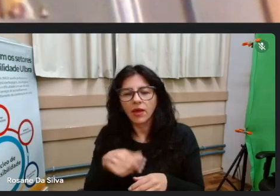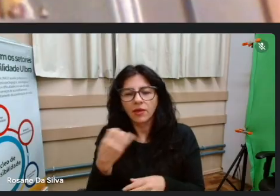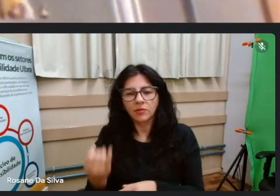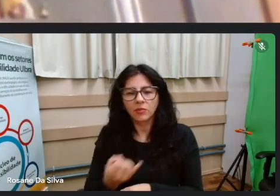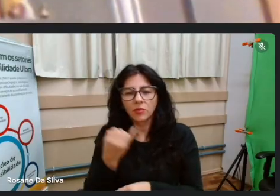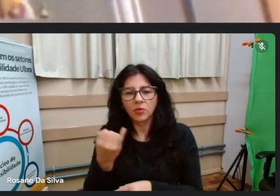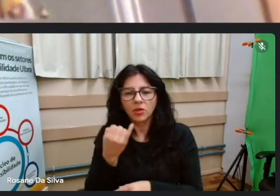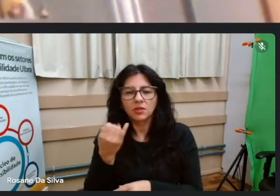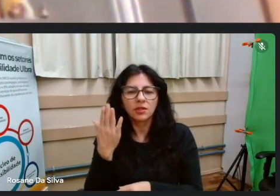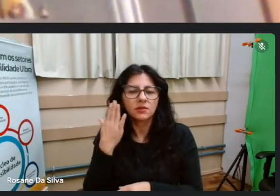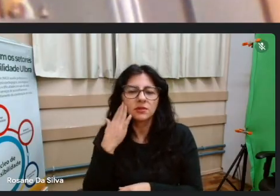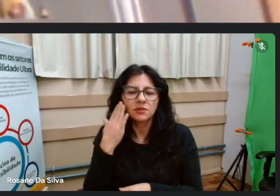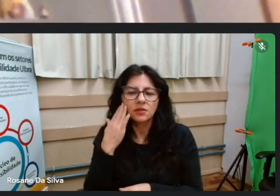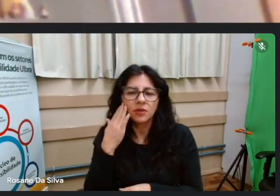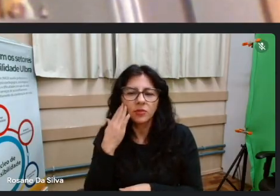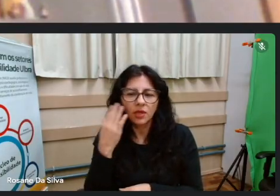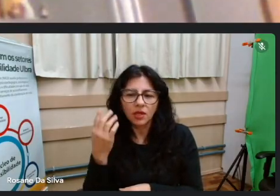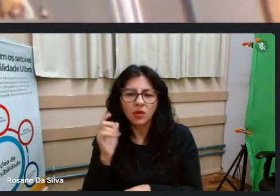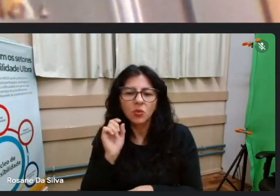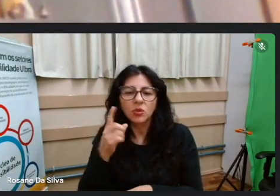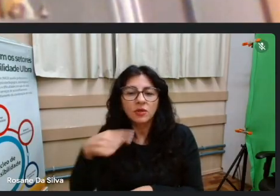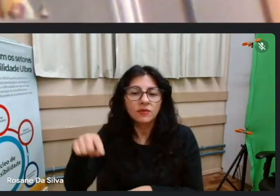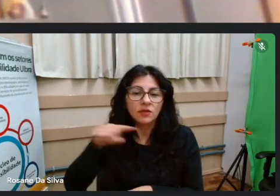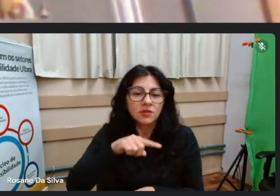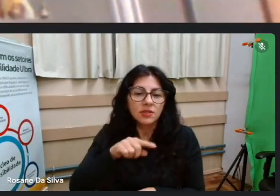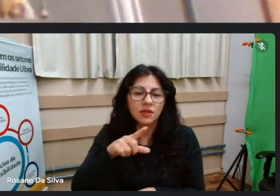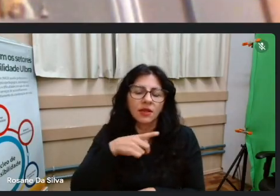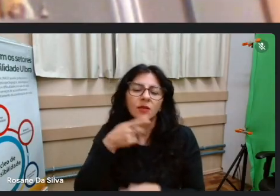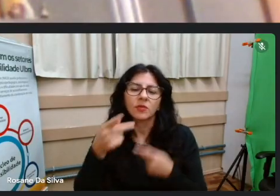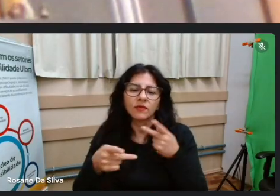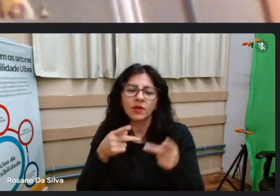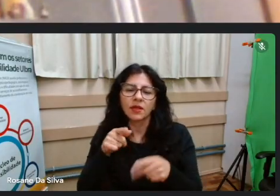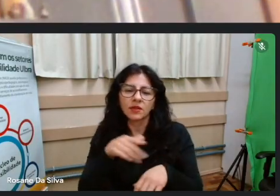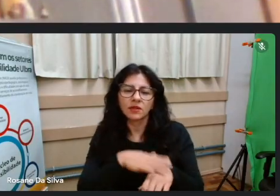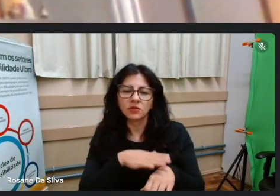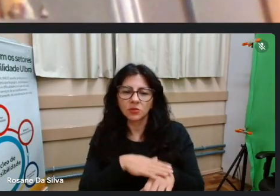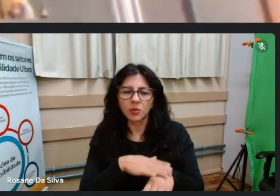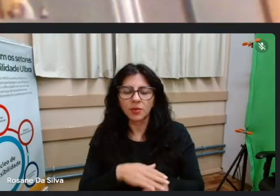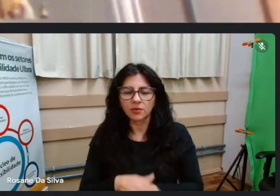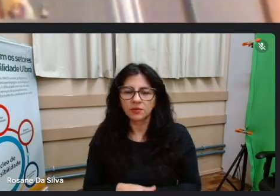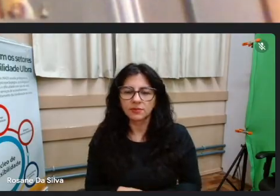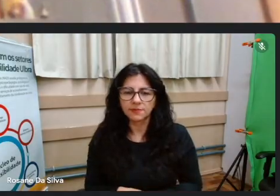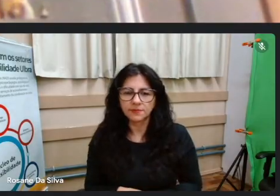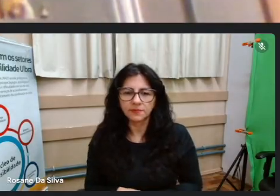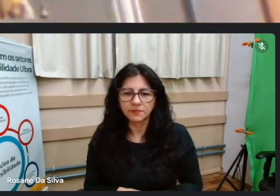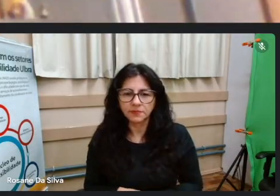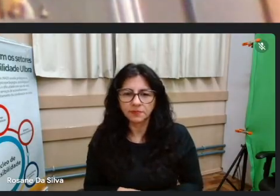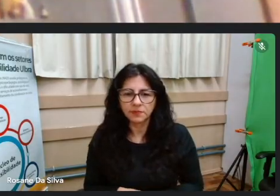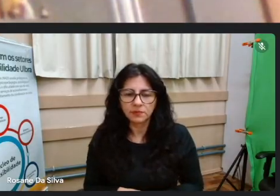ouvi-los e ouvi-las nesse momento só deixa eu achar